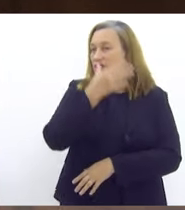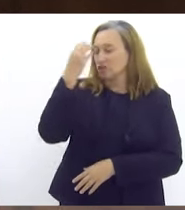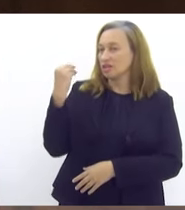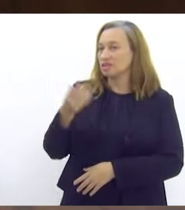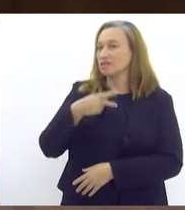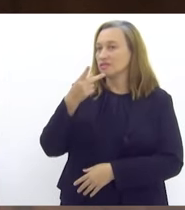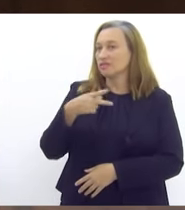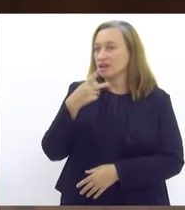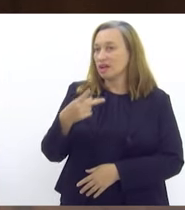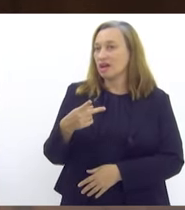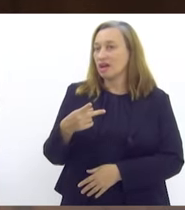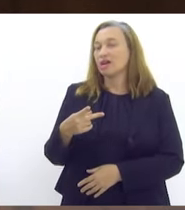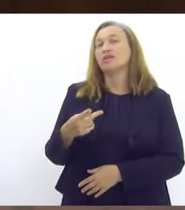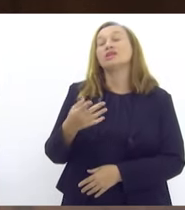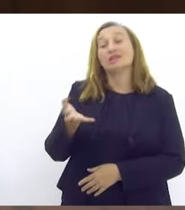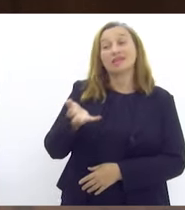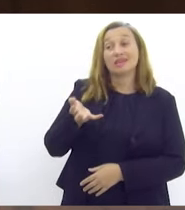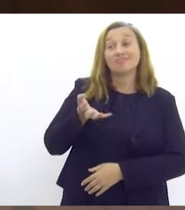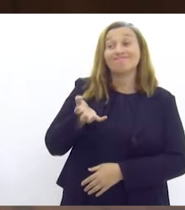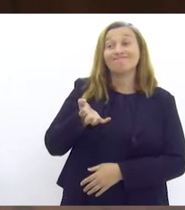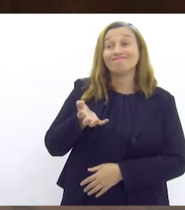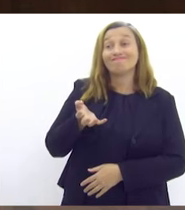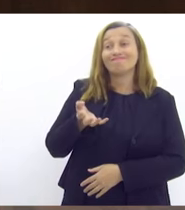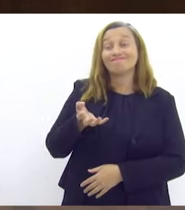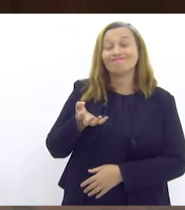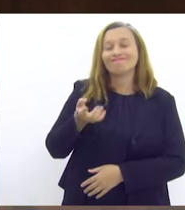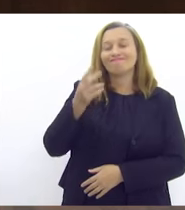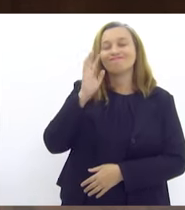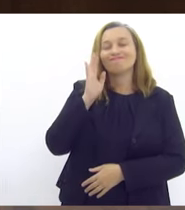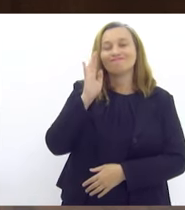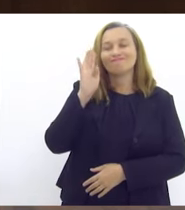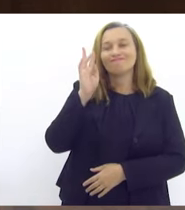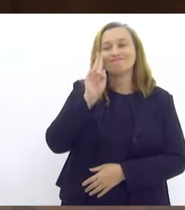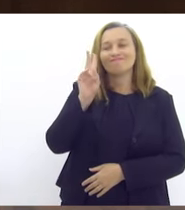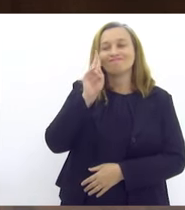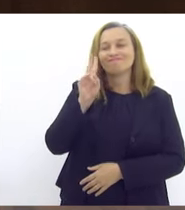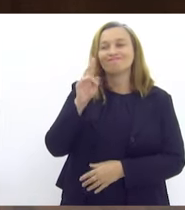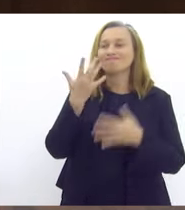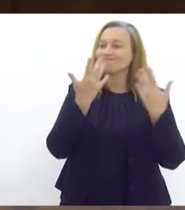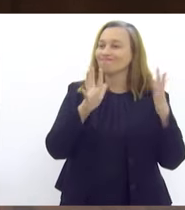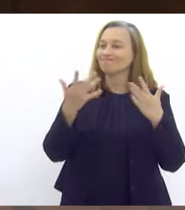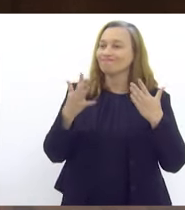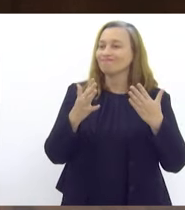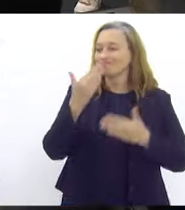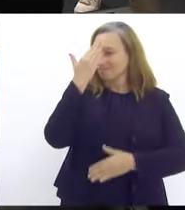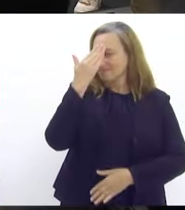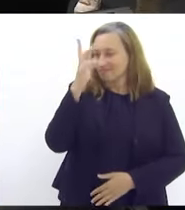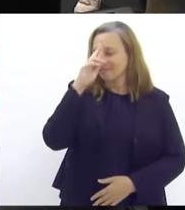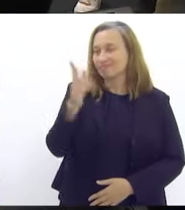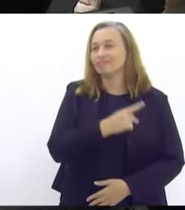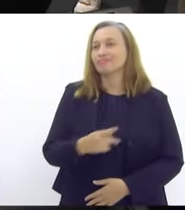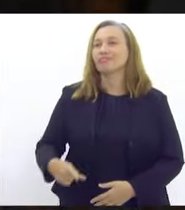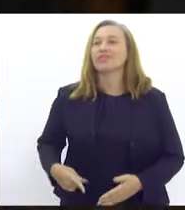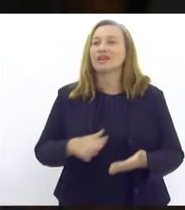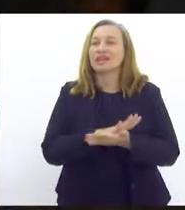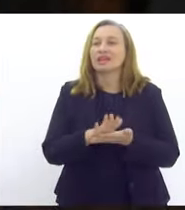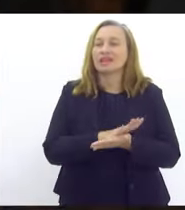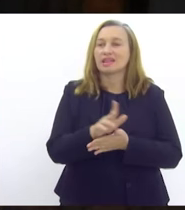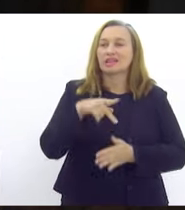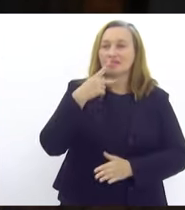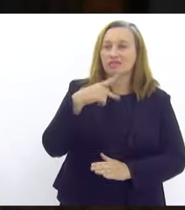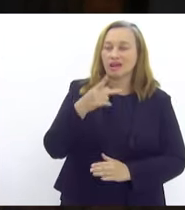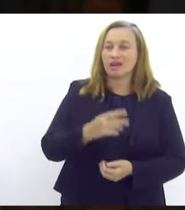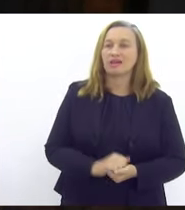falar aqueles que a gente quer recordar e louvar. Obrigado, tia Ju. Nada mais havendo a